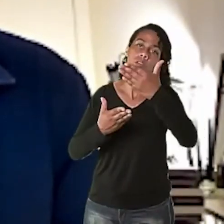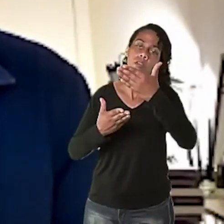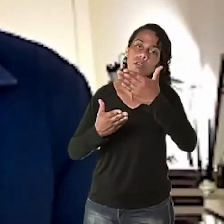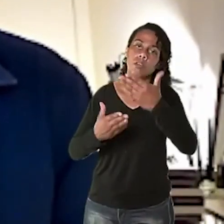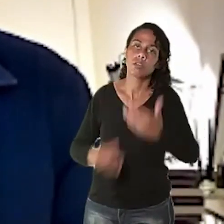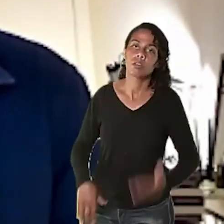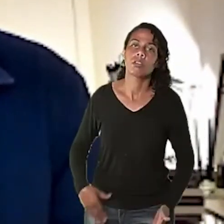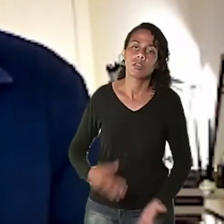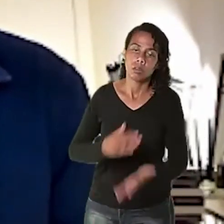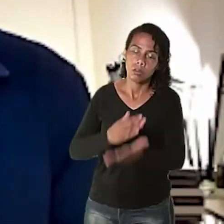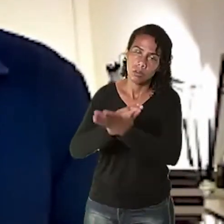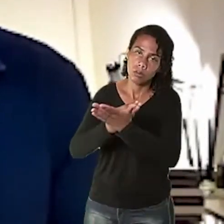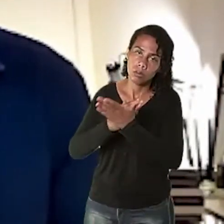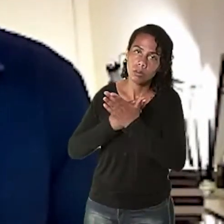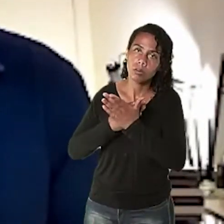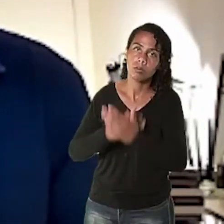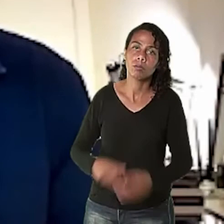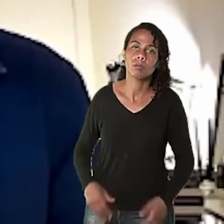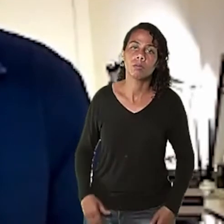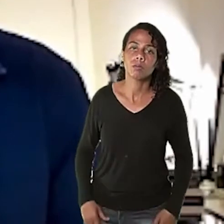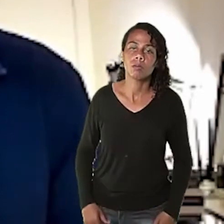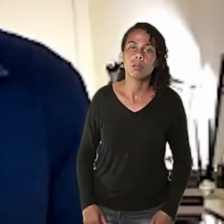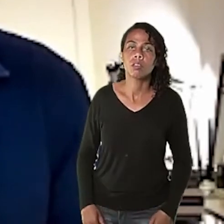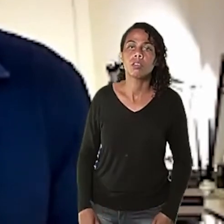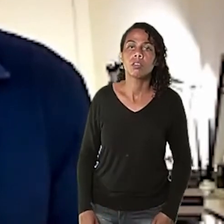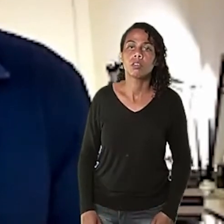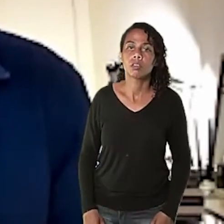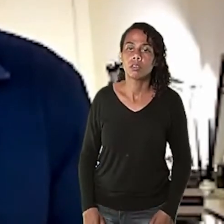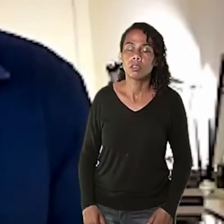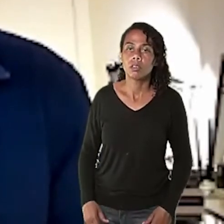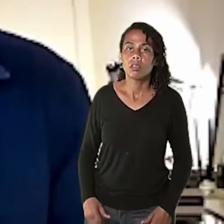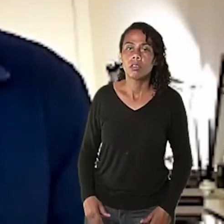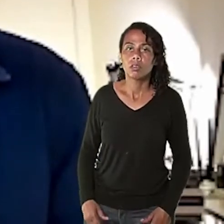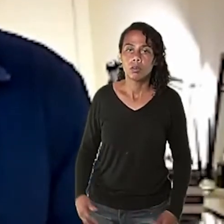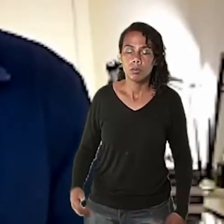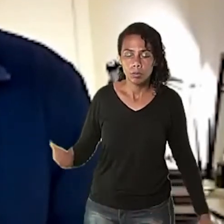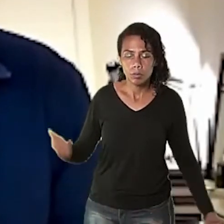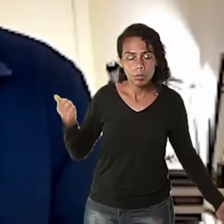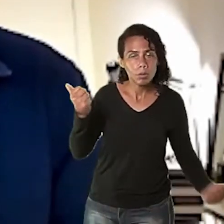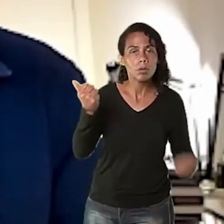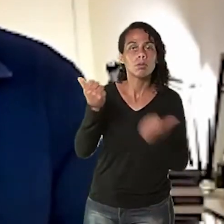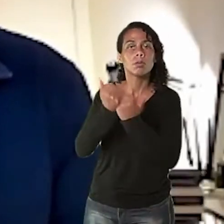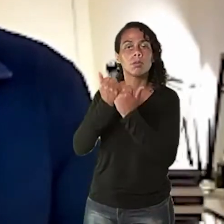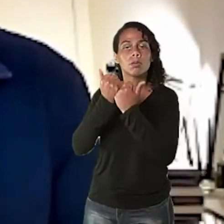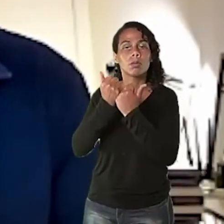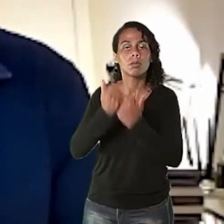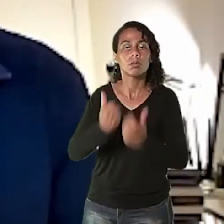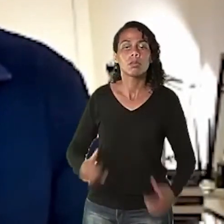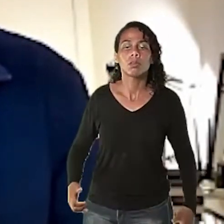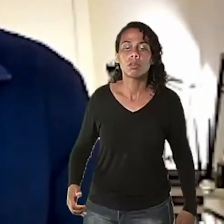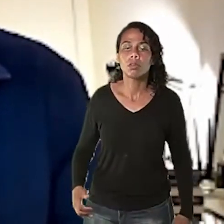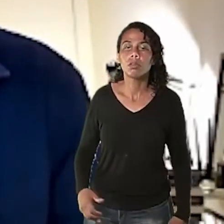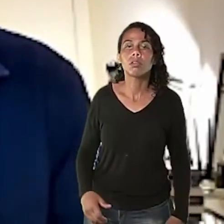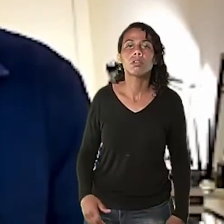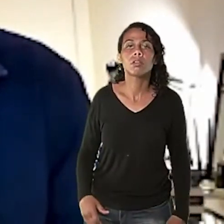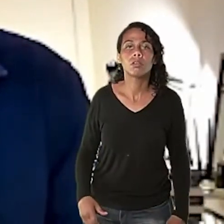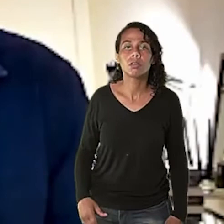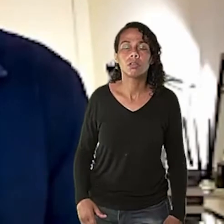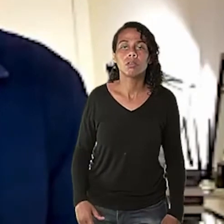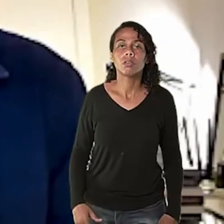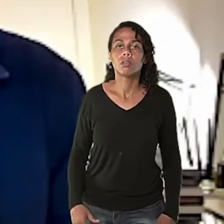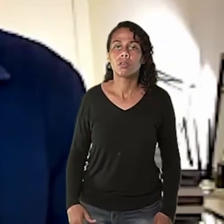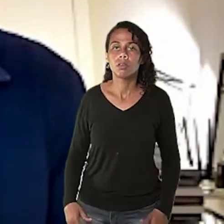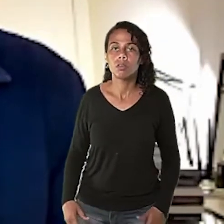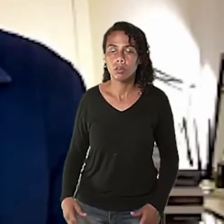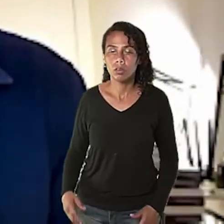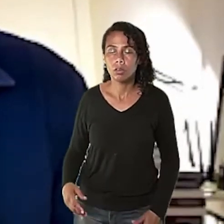dos escritores também ali no WhatsApp. A ponte que você fez com a Associação Brasileira de Imprensa. E essa ponte resultou, porque não